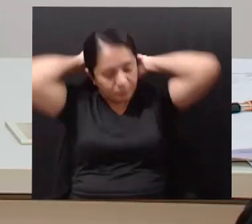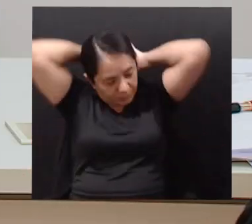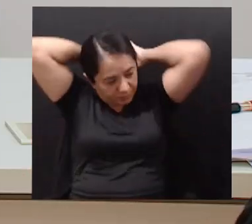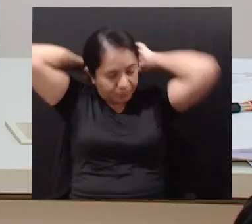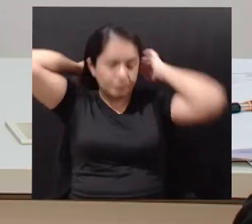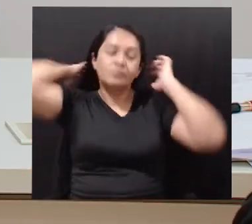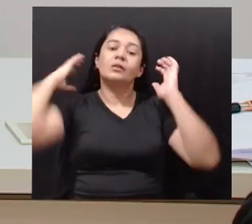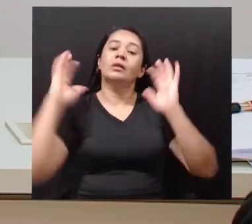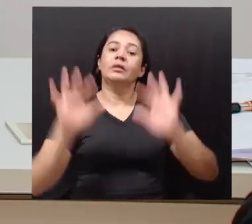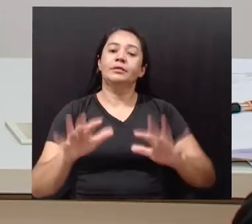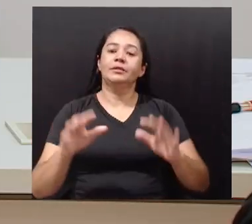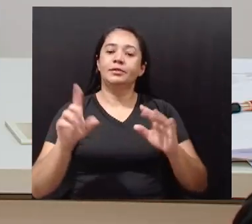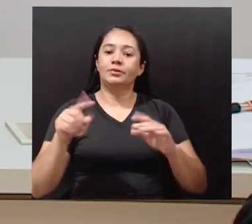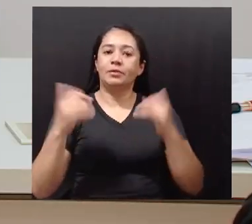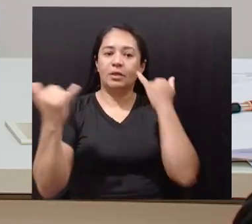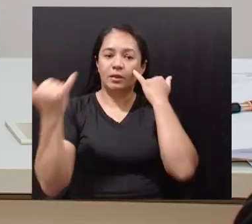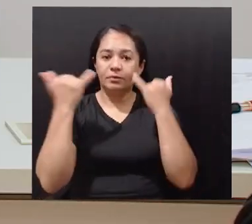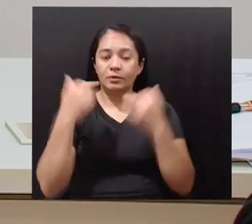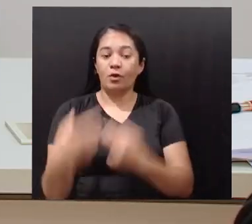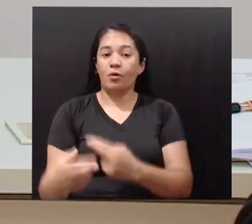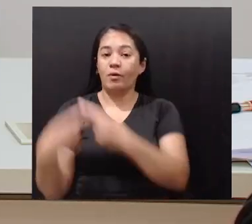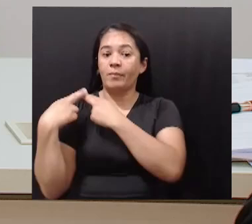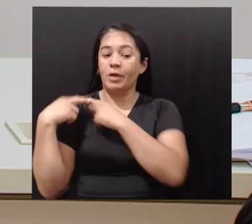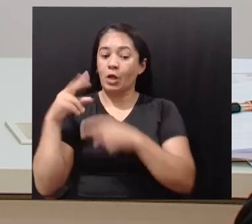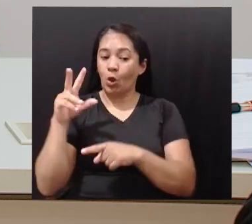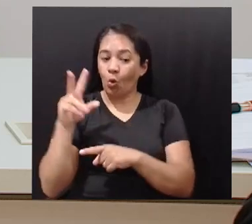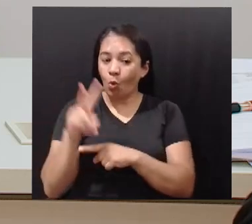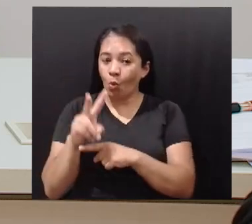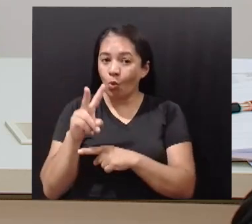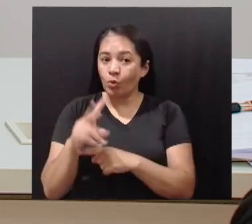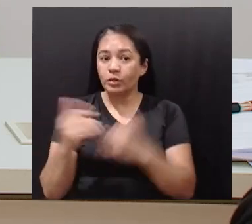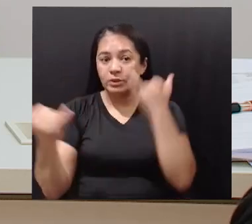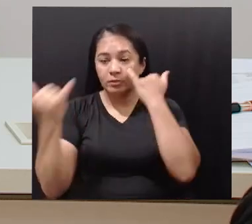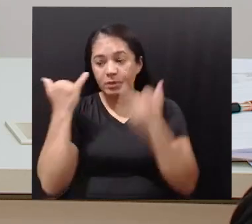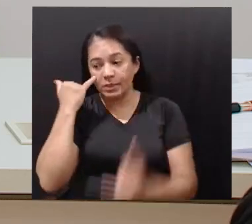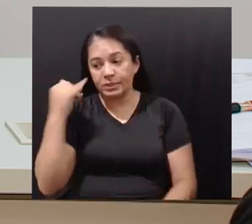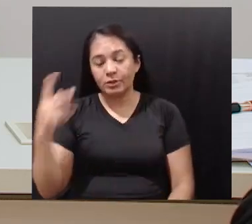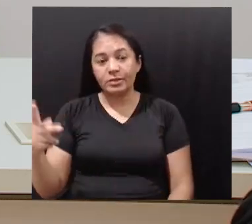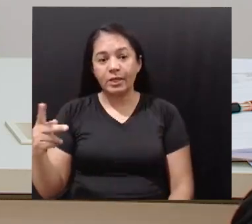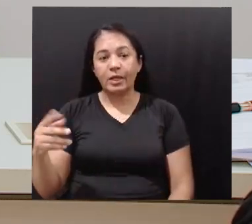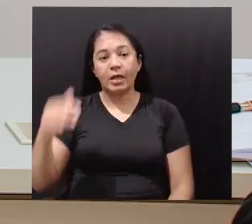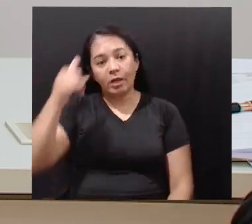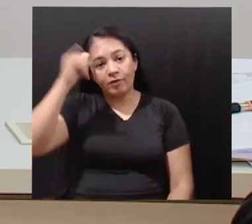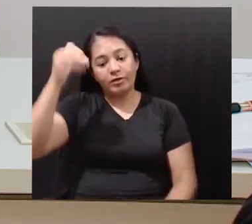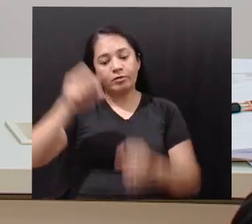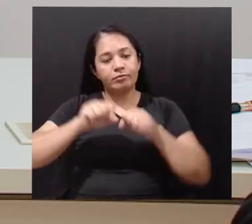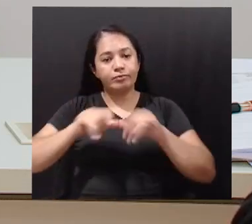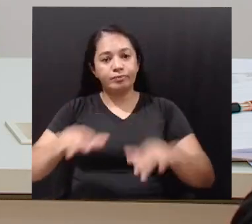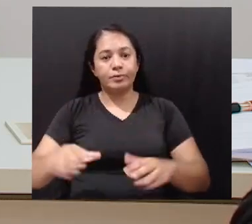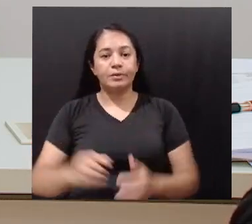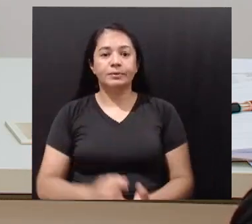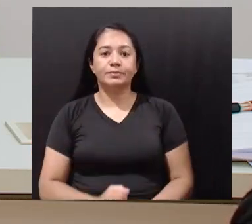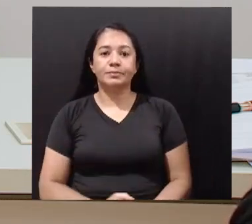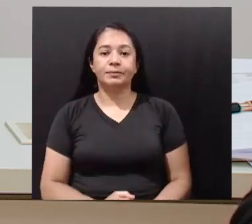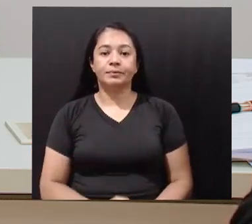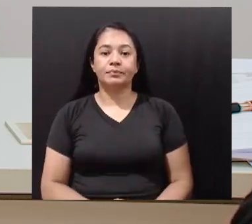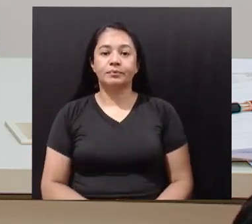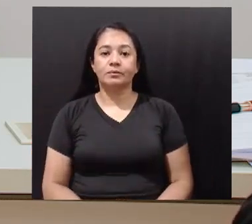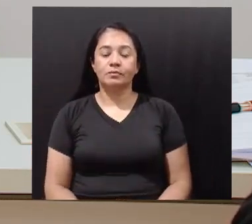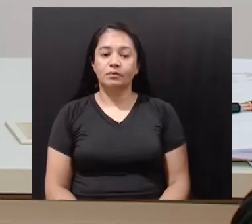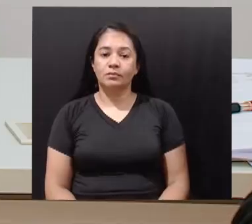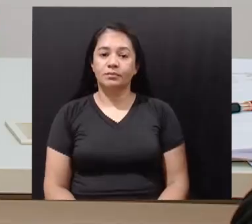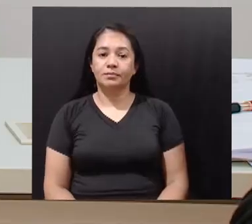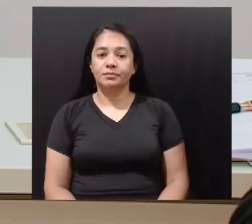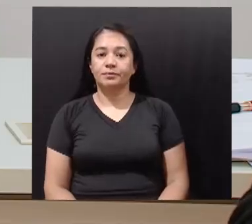encarregado ele vai zelar para que esses dados sejam utilizados para isso e eles não vazem e não sejam utilizados para mais nada além